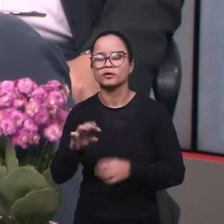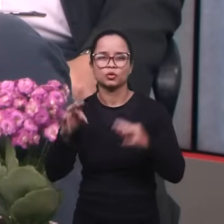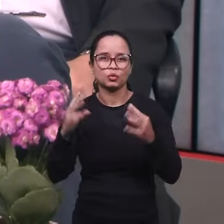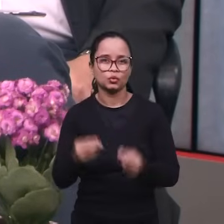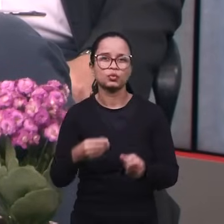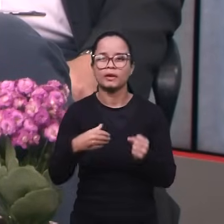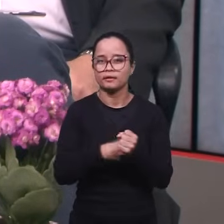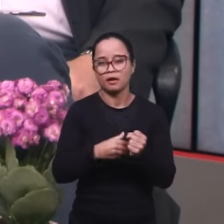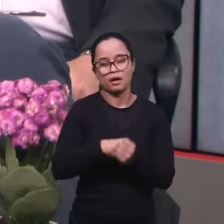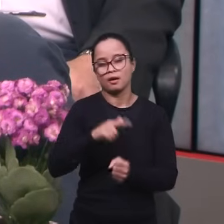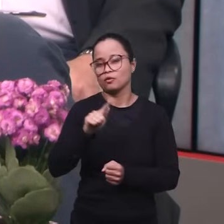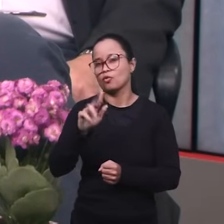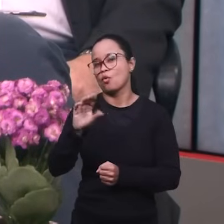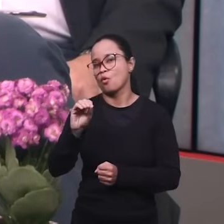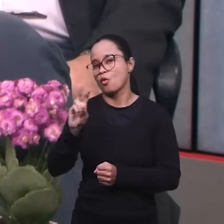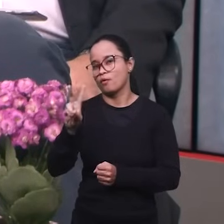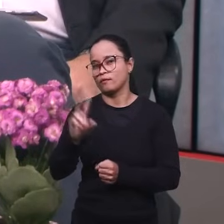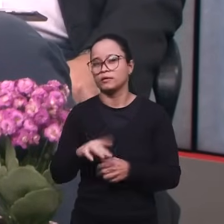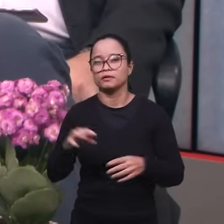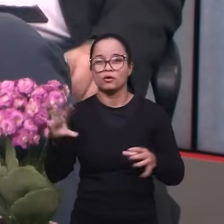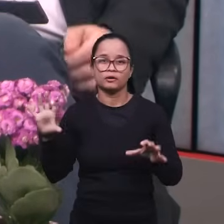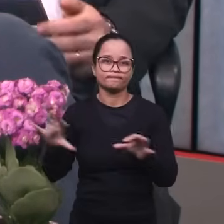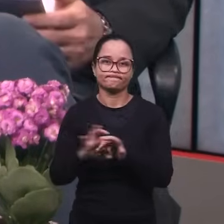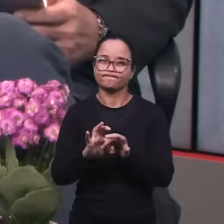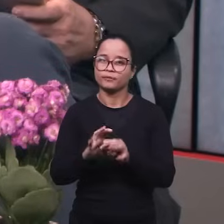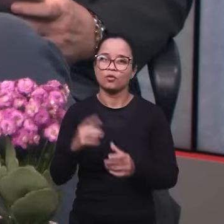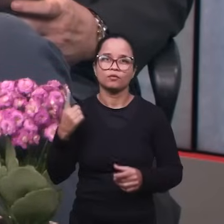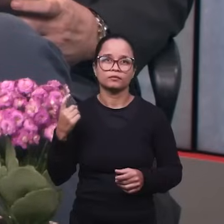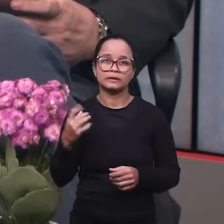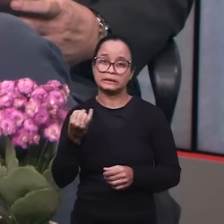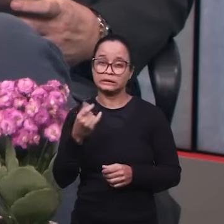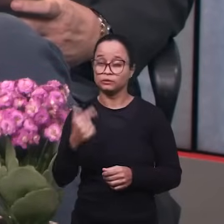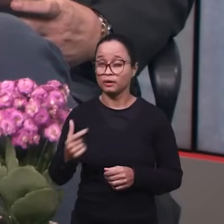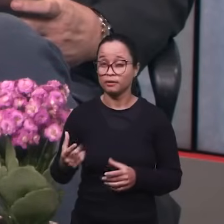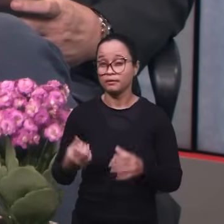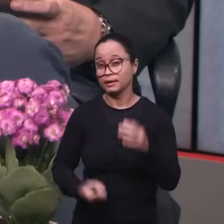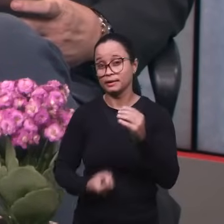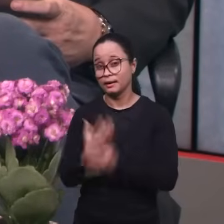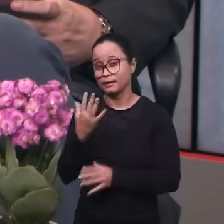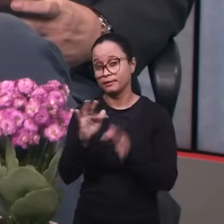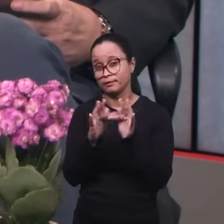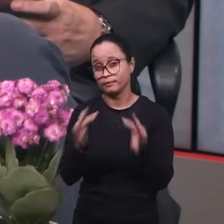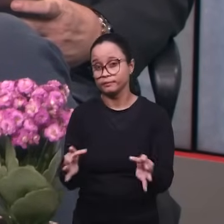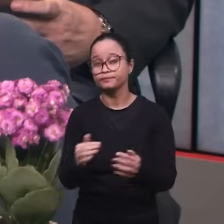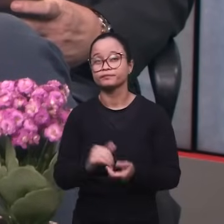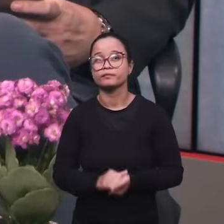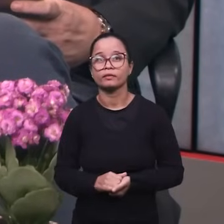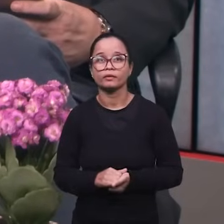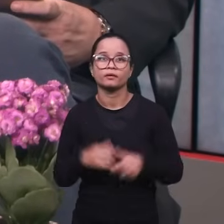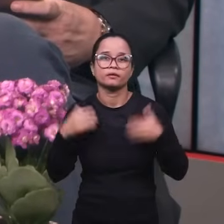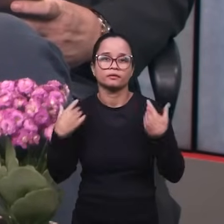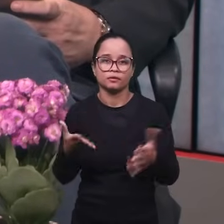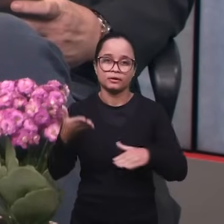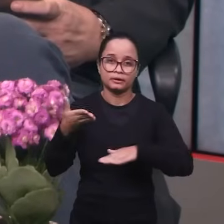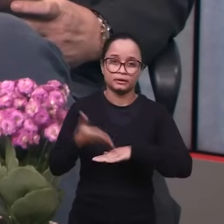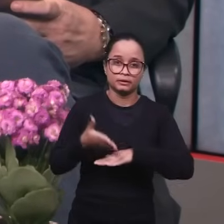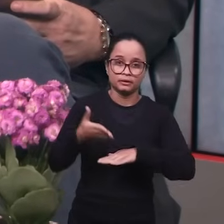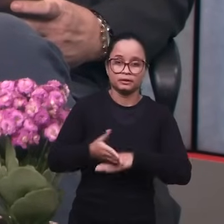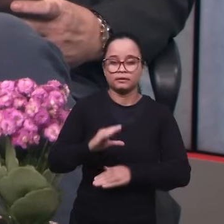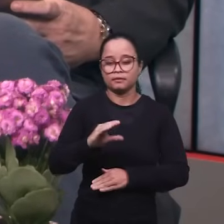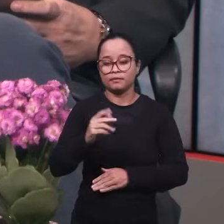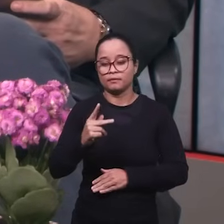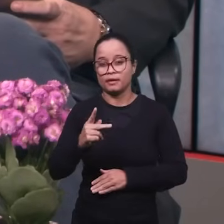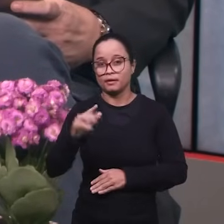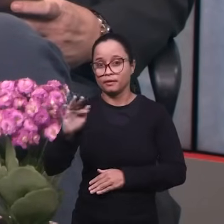hoje tudo é senha do .gov. Sim. É tudo unificado. Então, se você não tem, é muito simples de criar, tá? Então, entra, joga